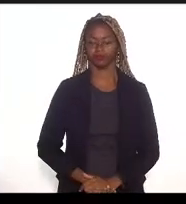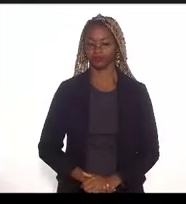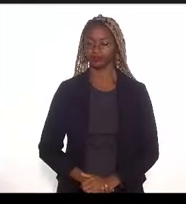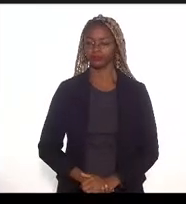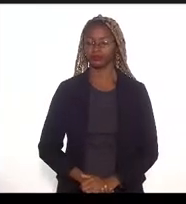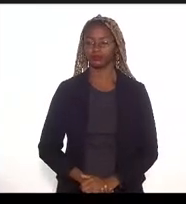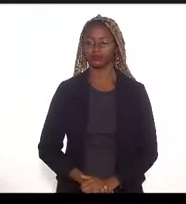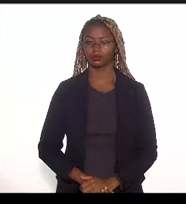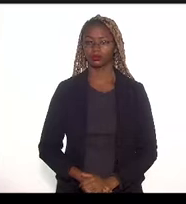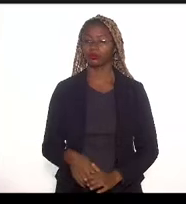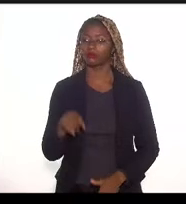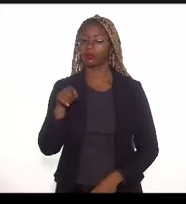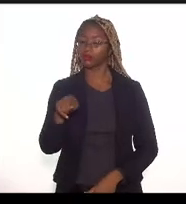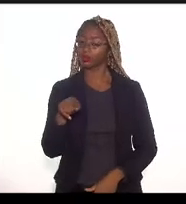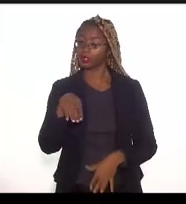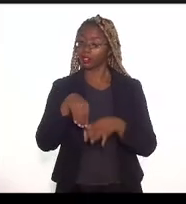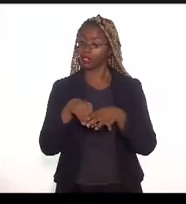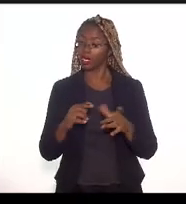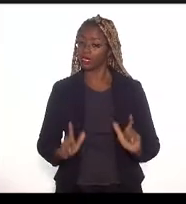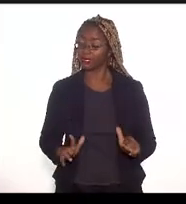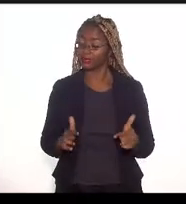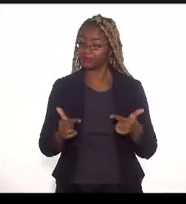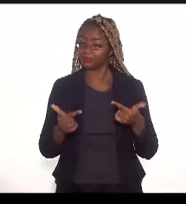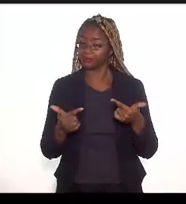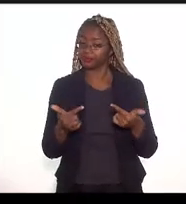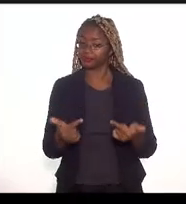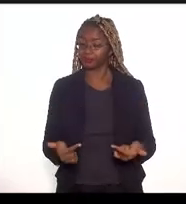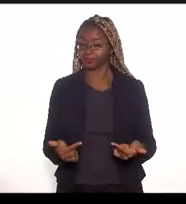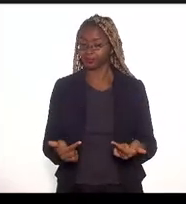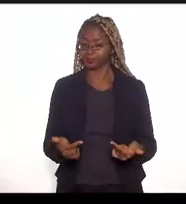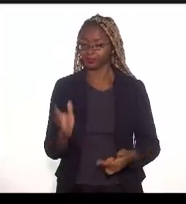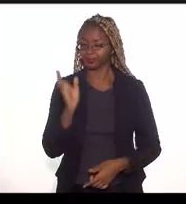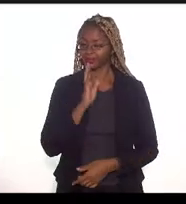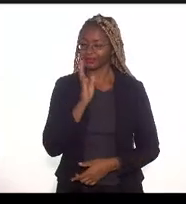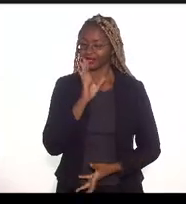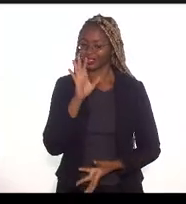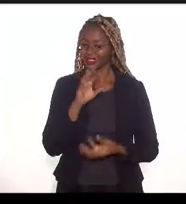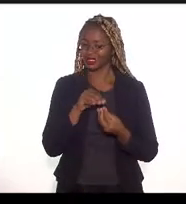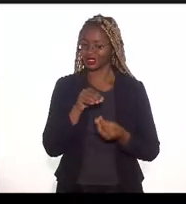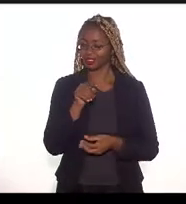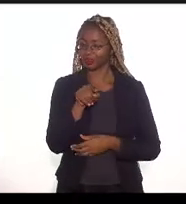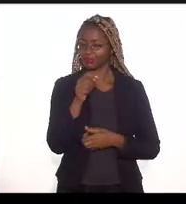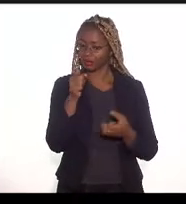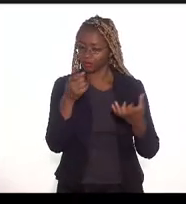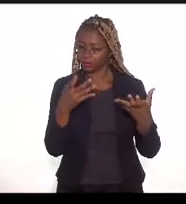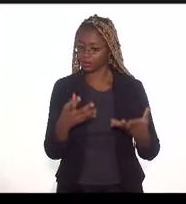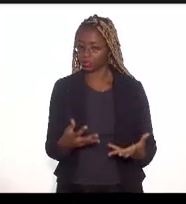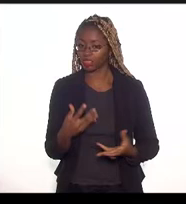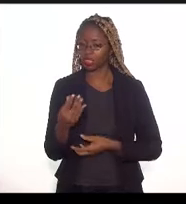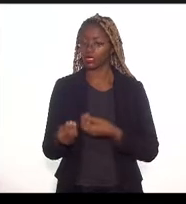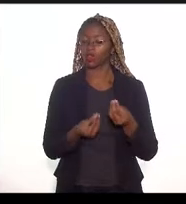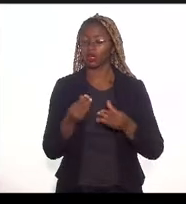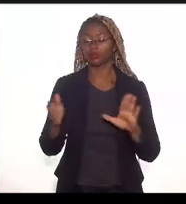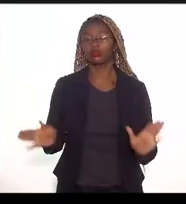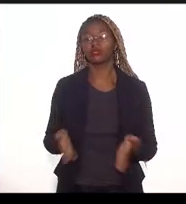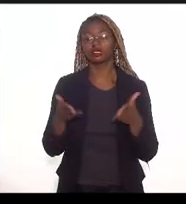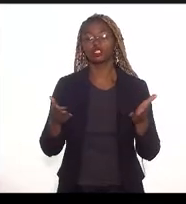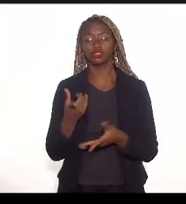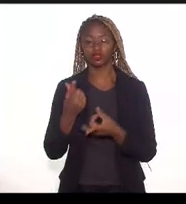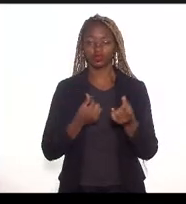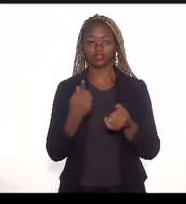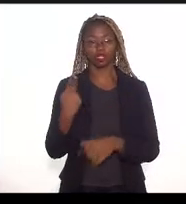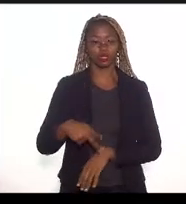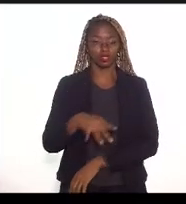Dentro dessa linha de atuação, eu trago brevemente o nosso atual fluxograma de incentivos fiscais no Estado do Rio de